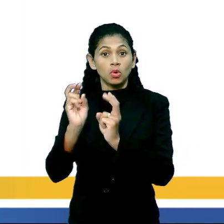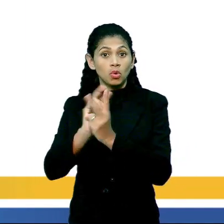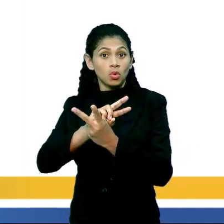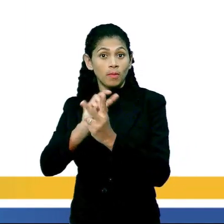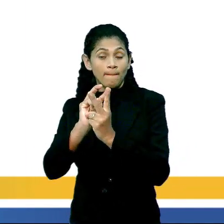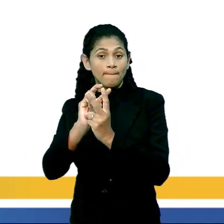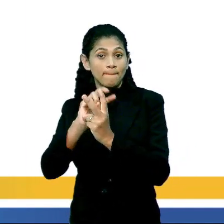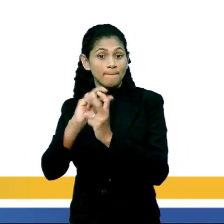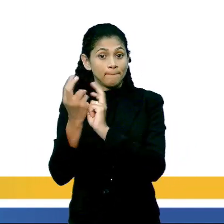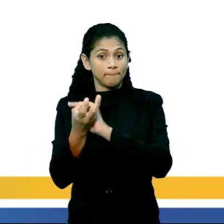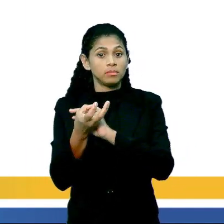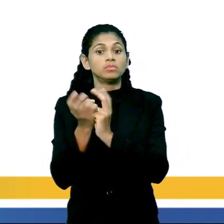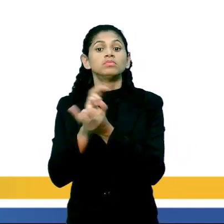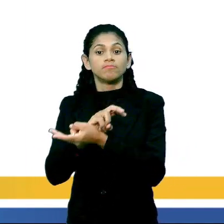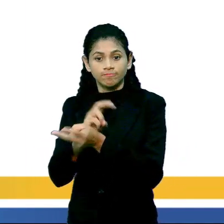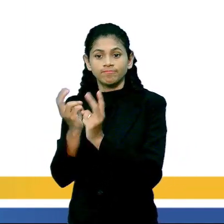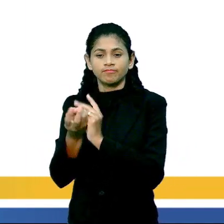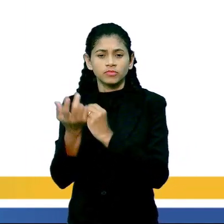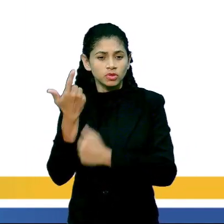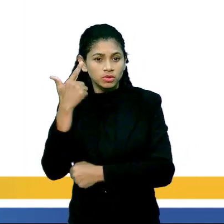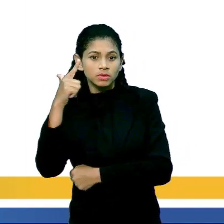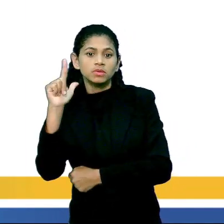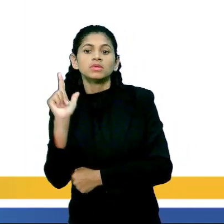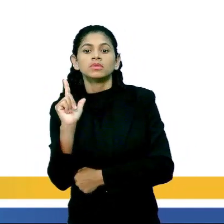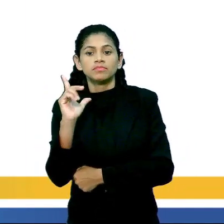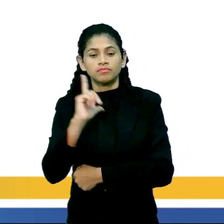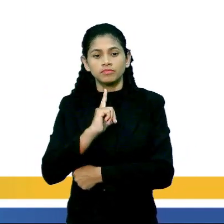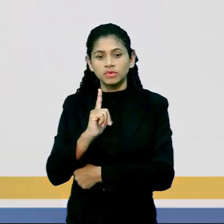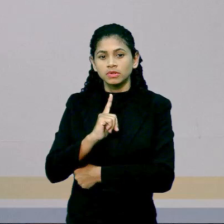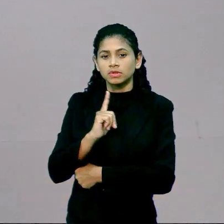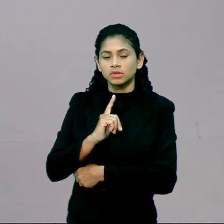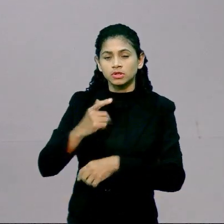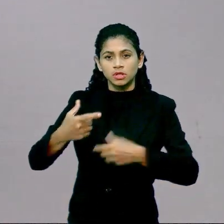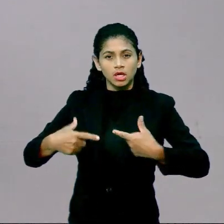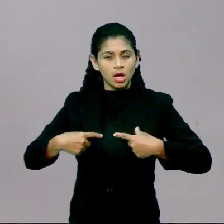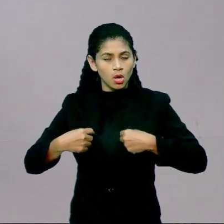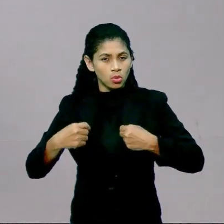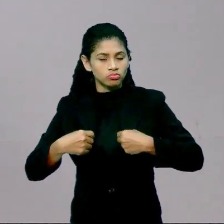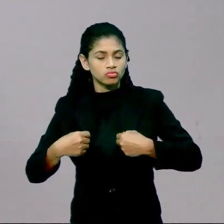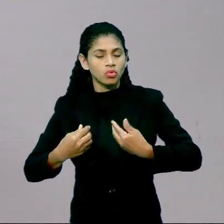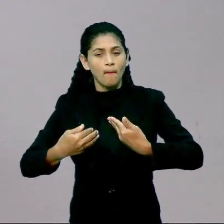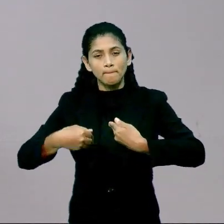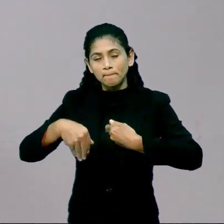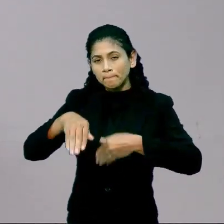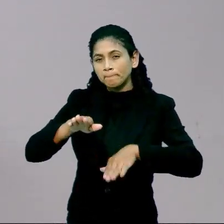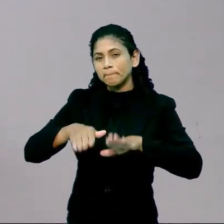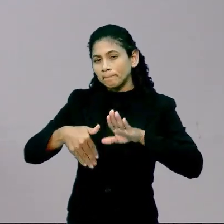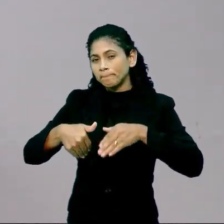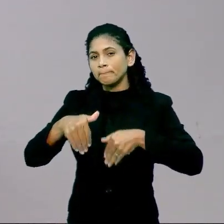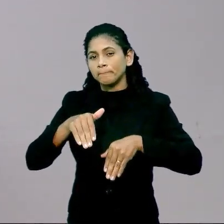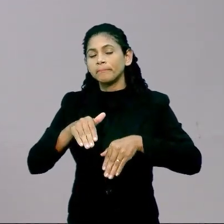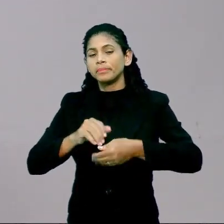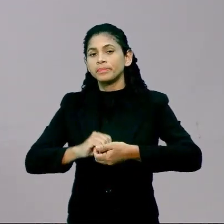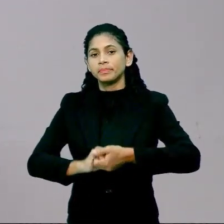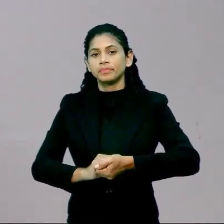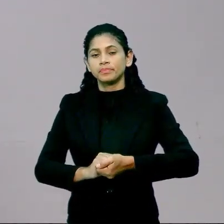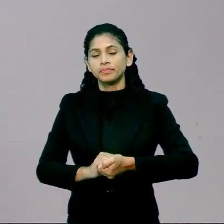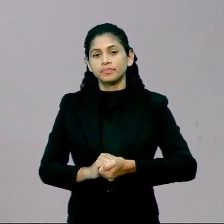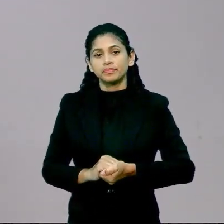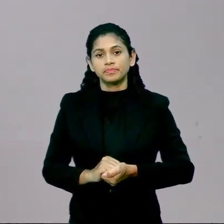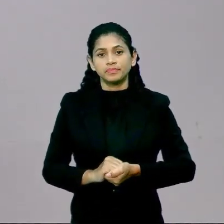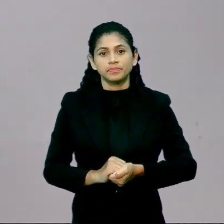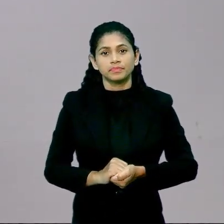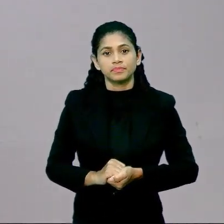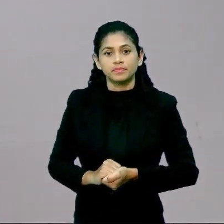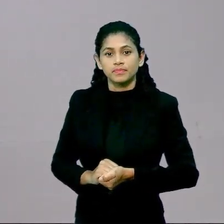por exemplo, no boxe, além de roupas utilizadas são leves. Qual é uma das características